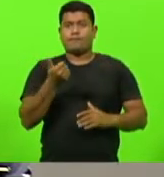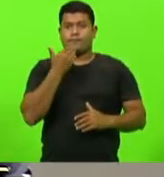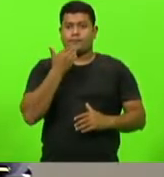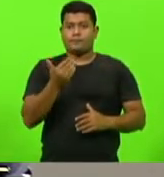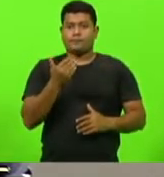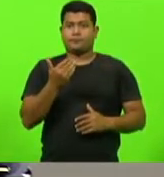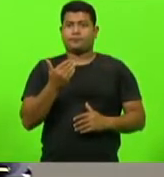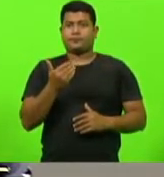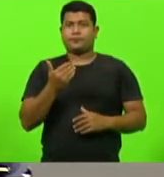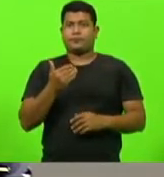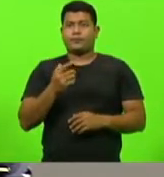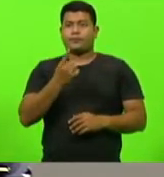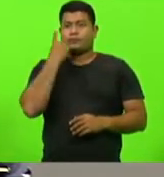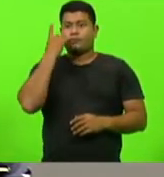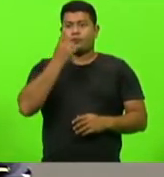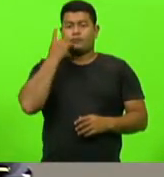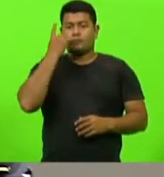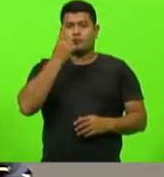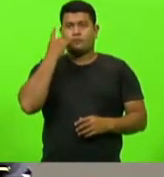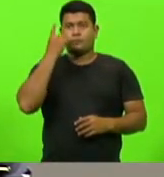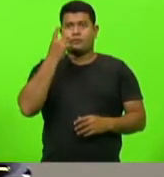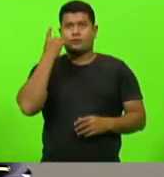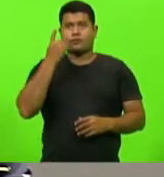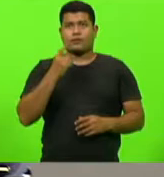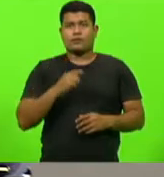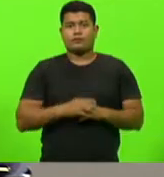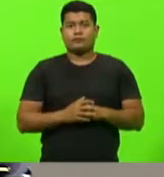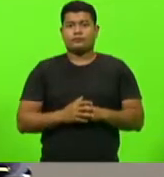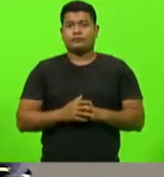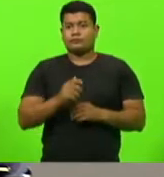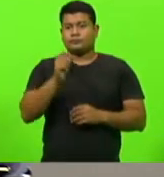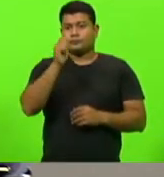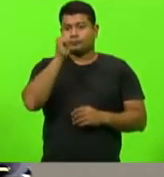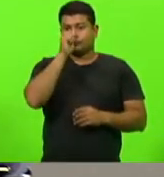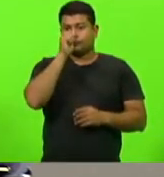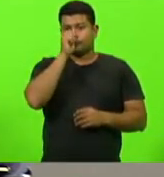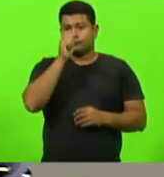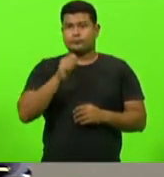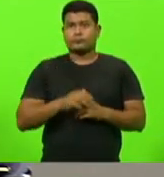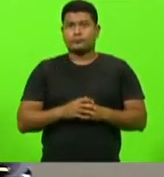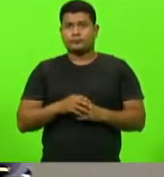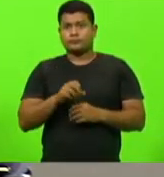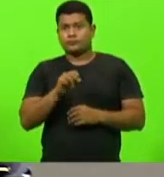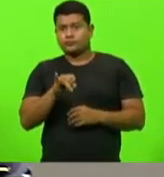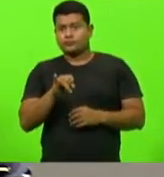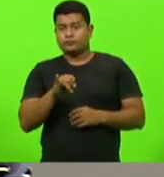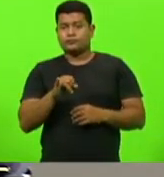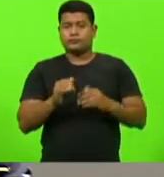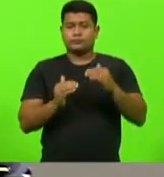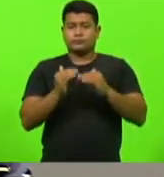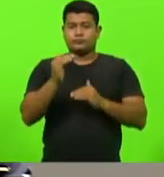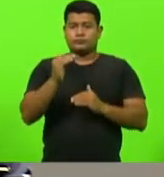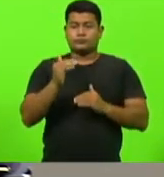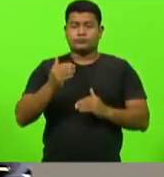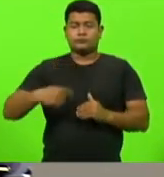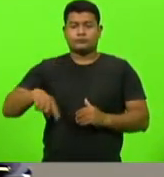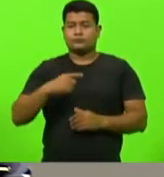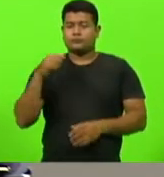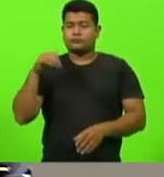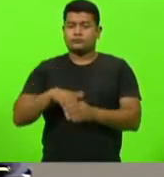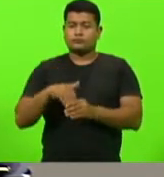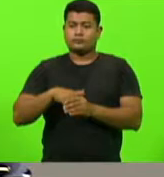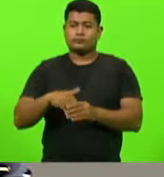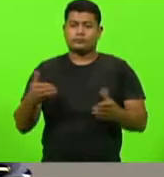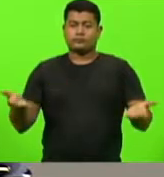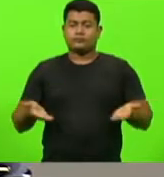feita pelo deputado João Amin. Se não há concordância, nós a colocamos em votação no